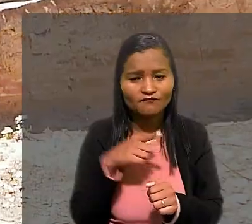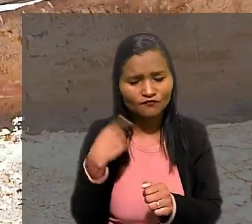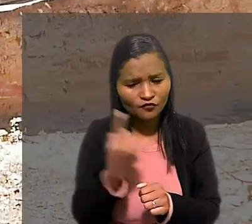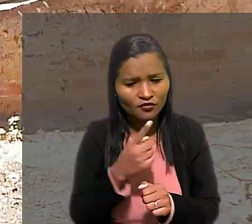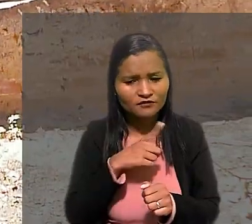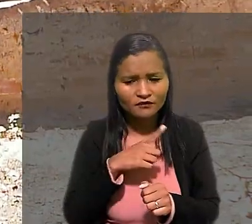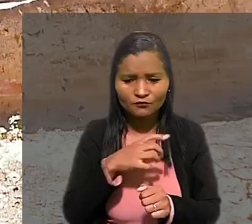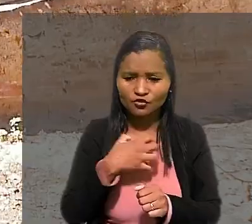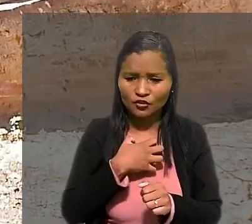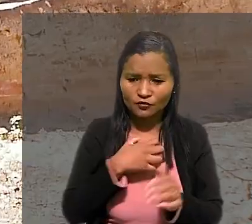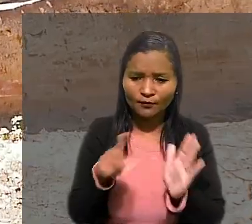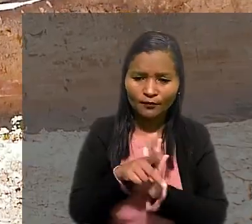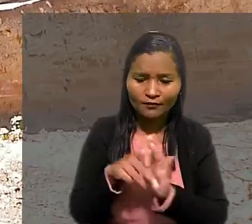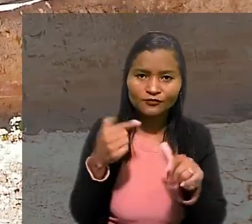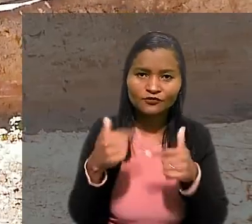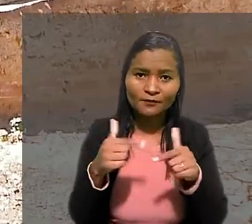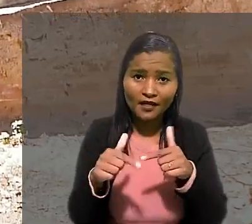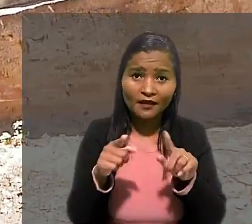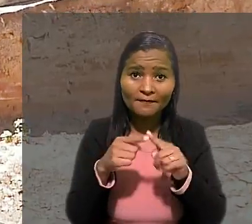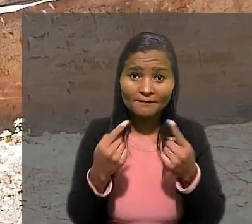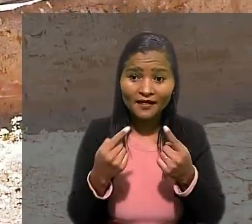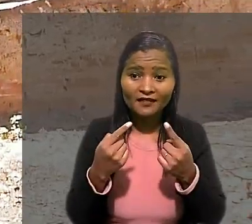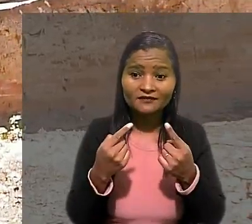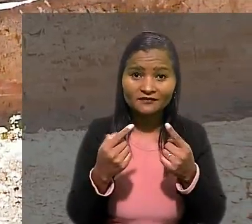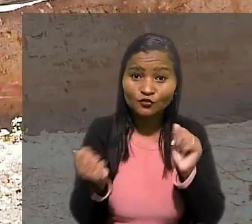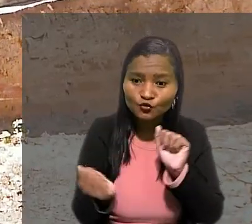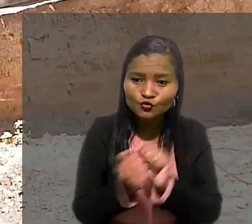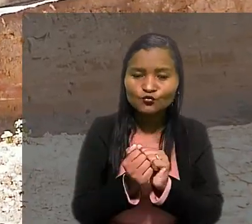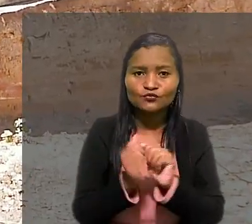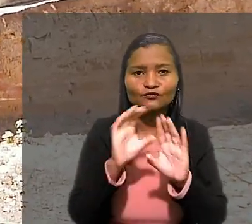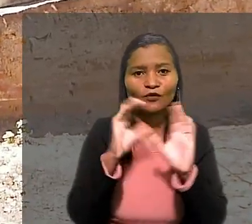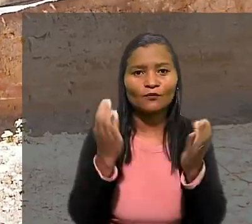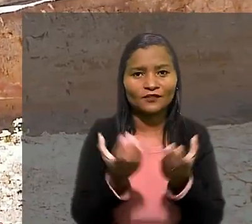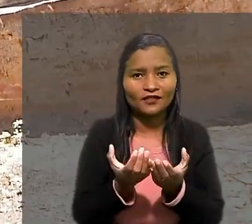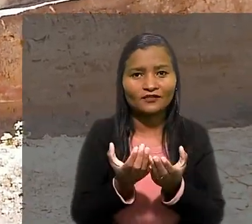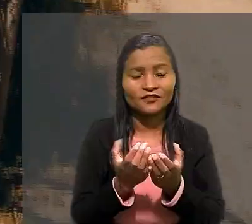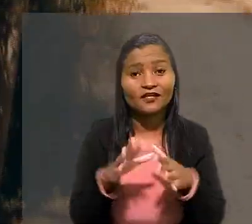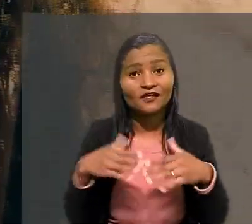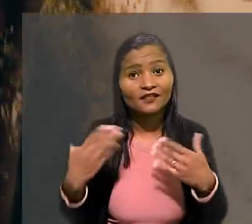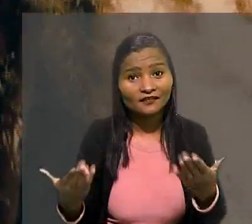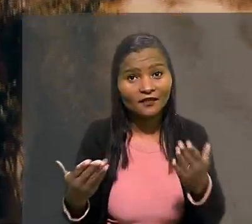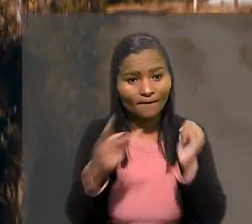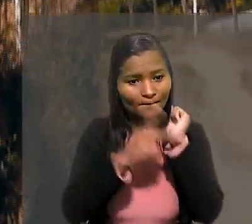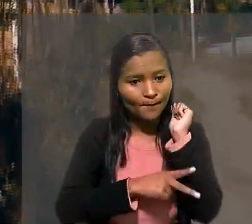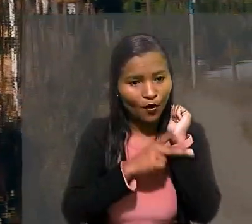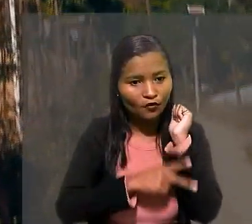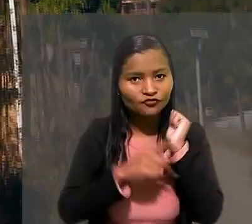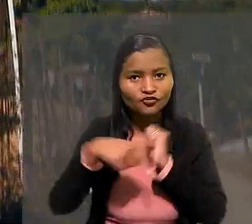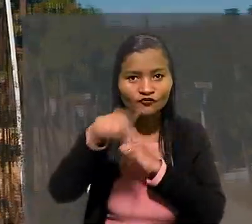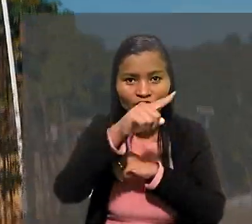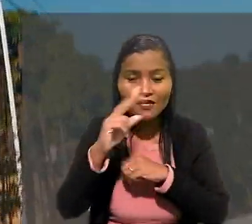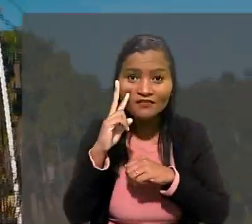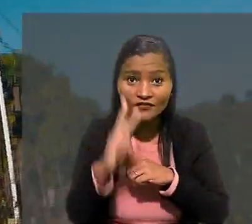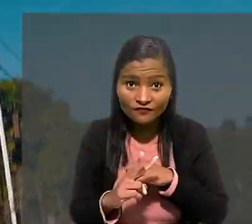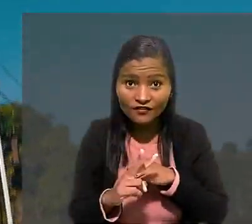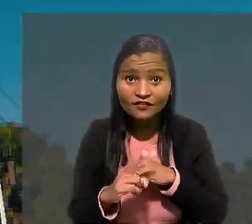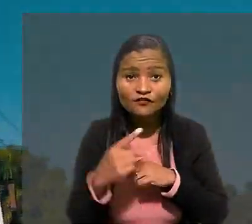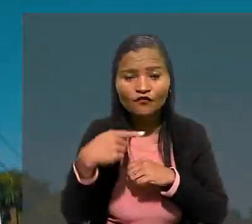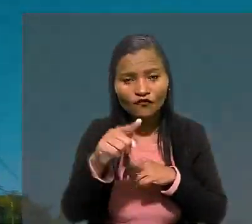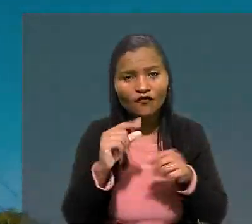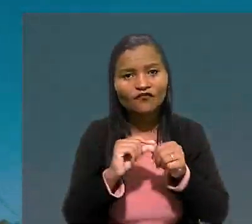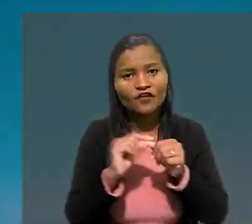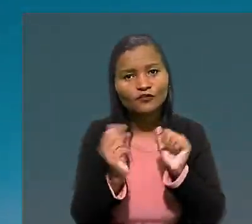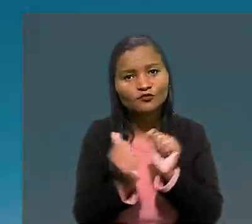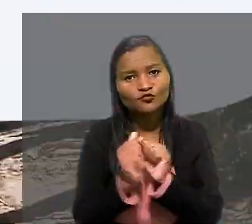nossa forma de trabalhar é em conjunto com a comunidade. Então, cada poste que vocês viram aqui foi montado pelo menos por um morador